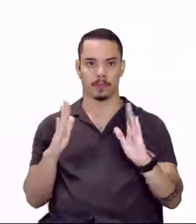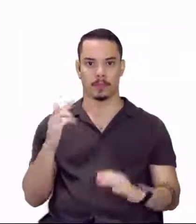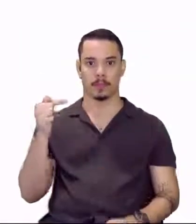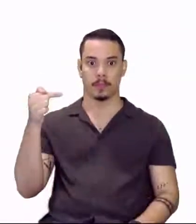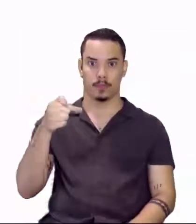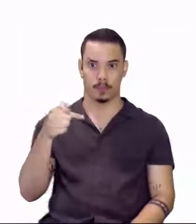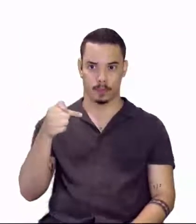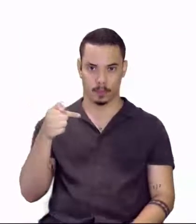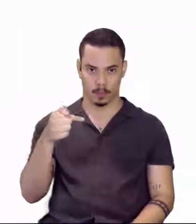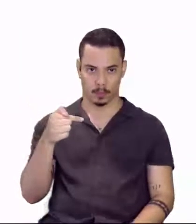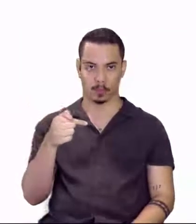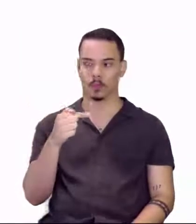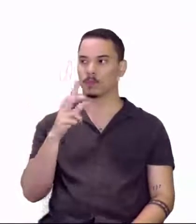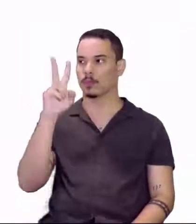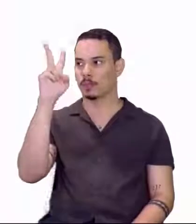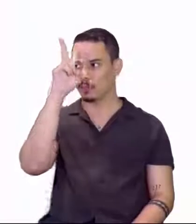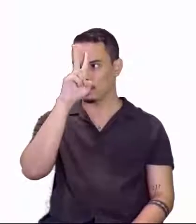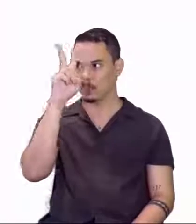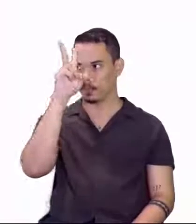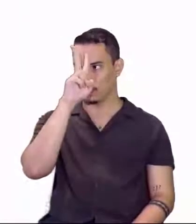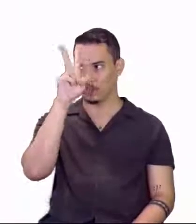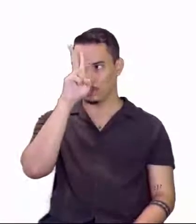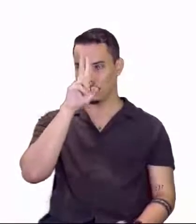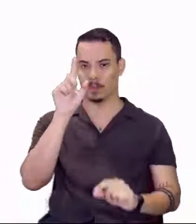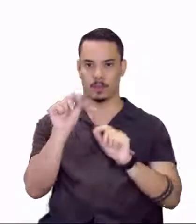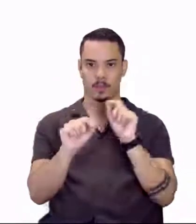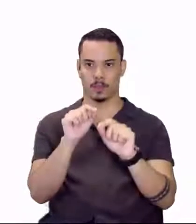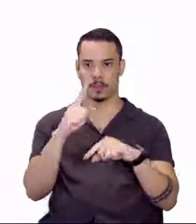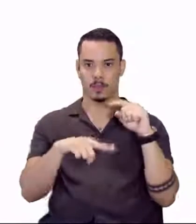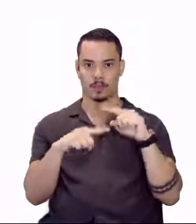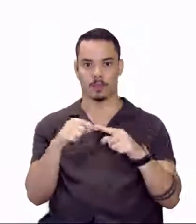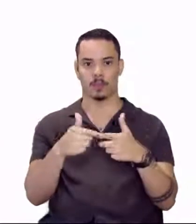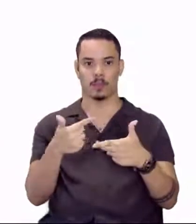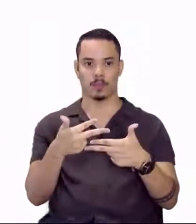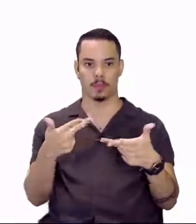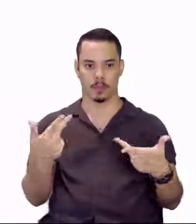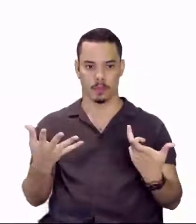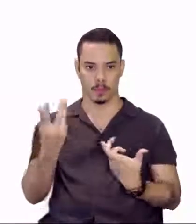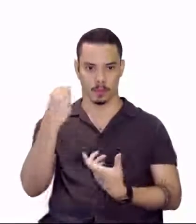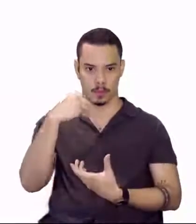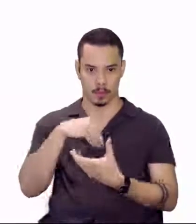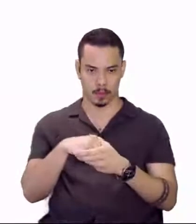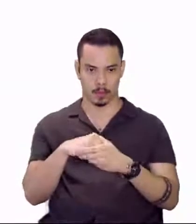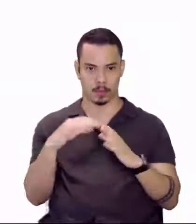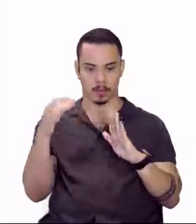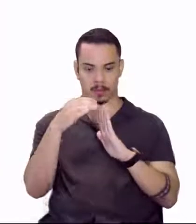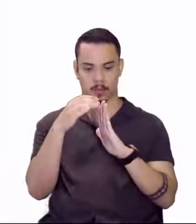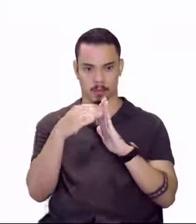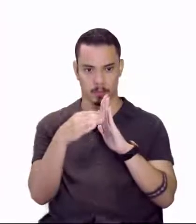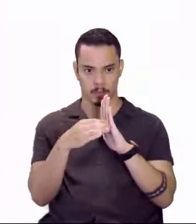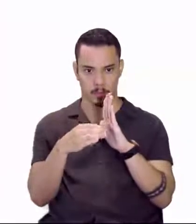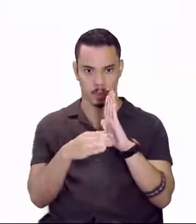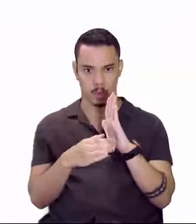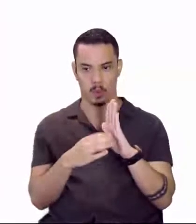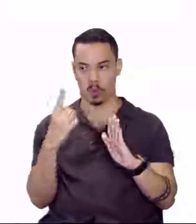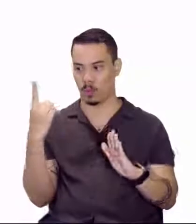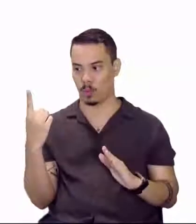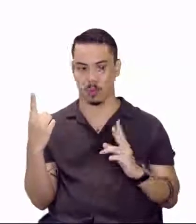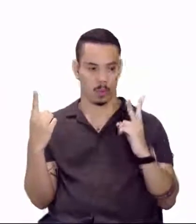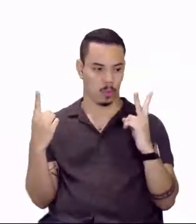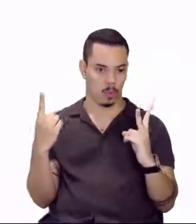7º. Lembrando que os elementos que estão na família, no grupo 1 e